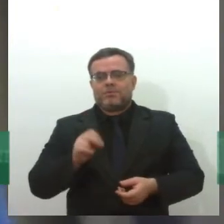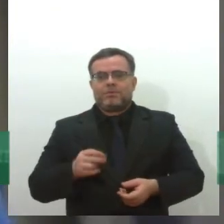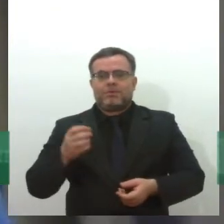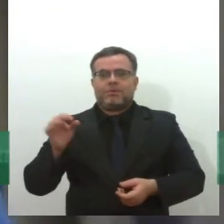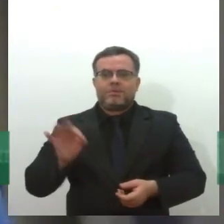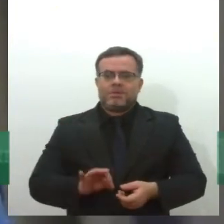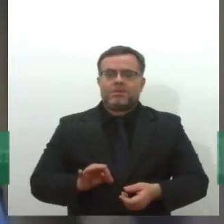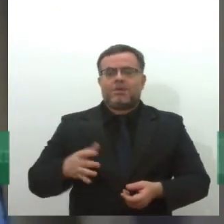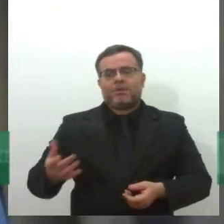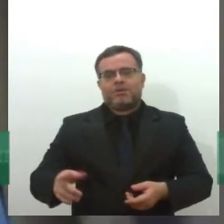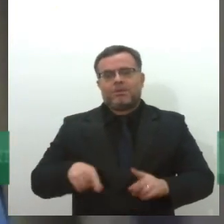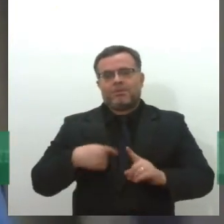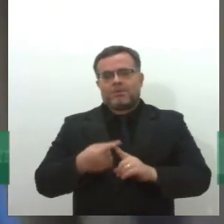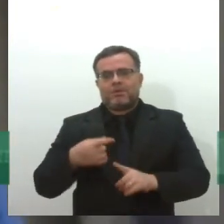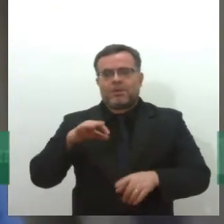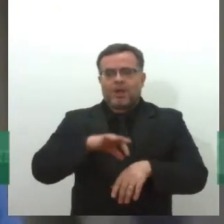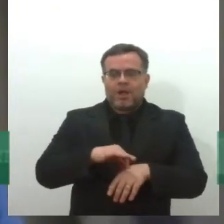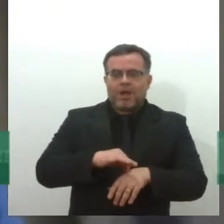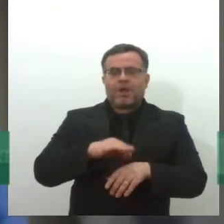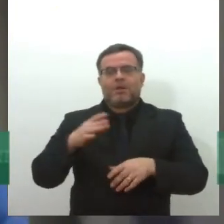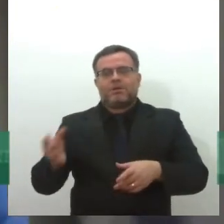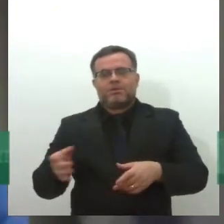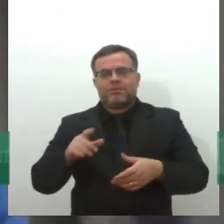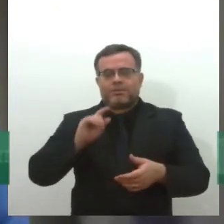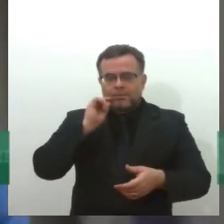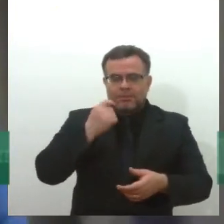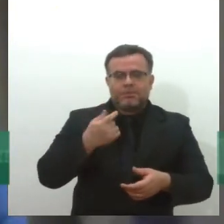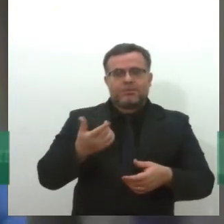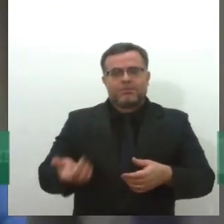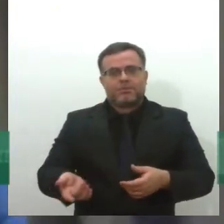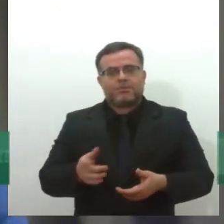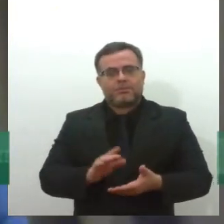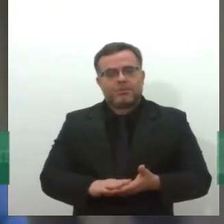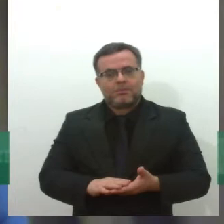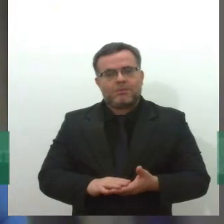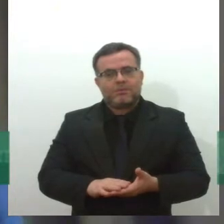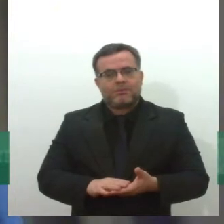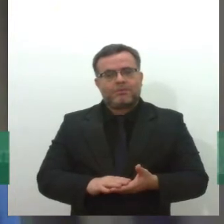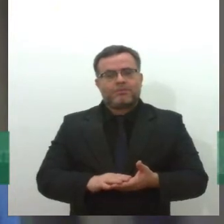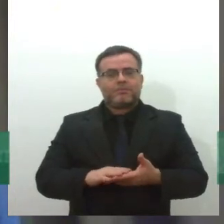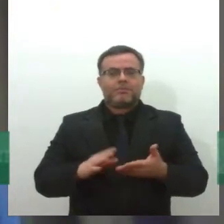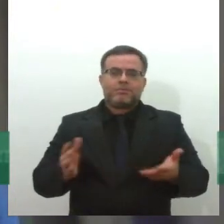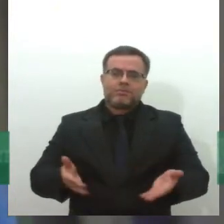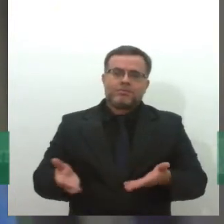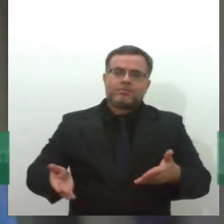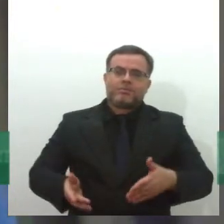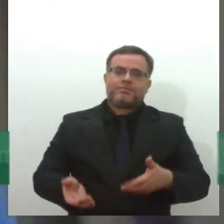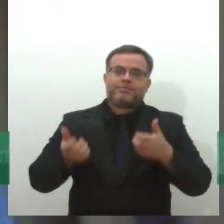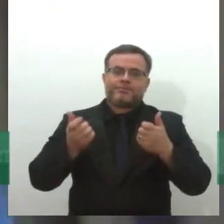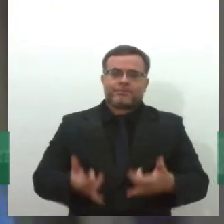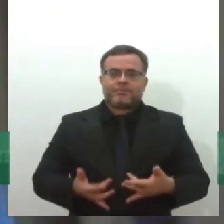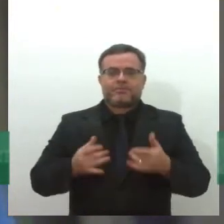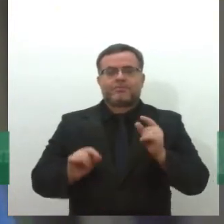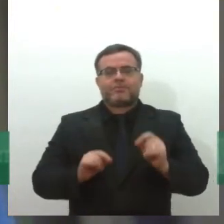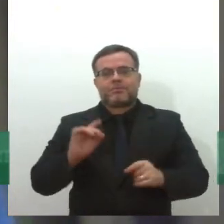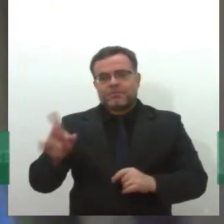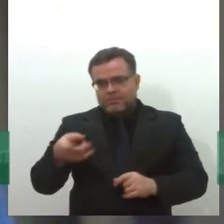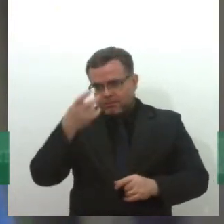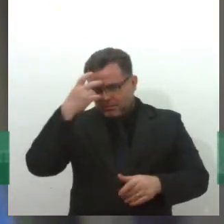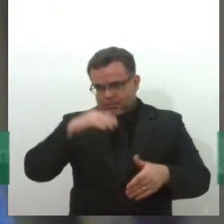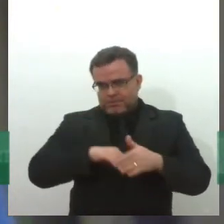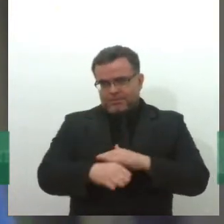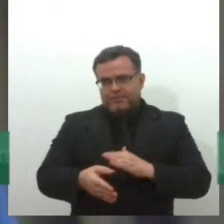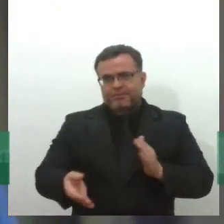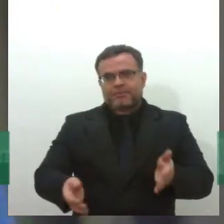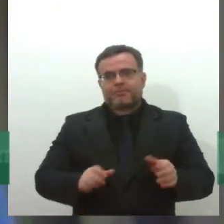preço da carne subiu 50%. Então, como eu falei, a gente está aqui numa situação conjuntural de saída de pandemia,